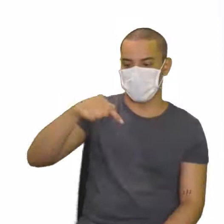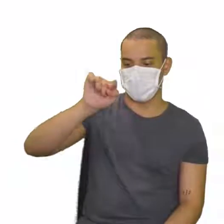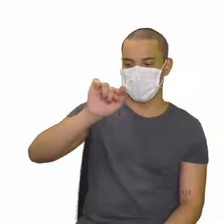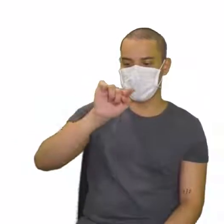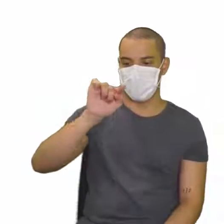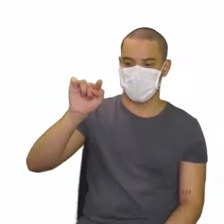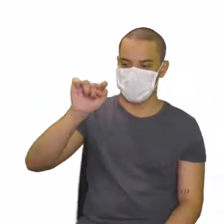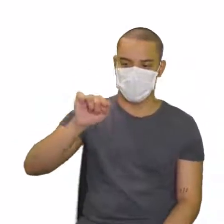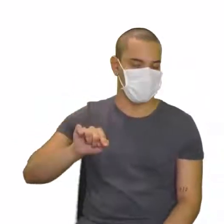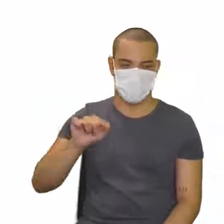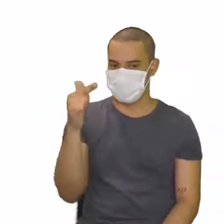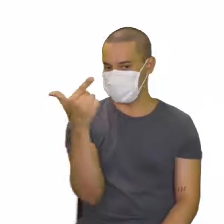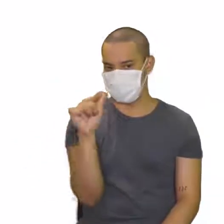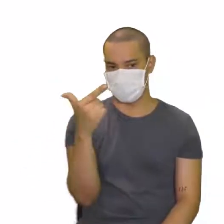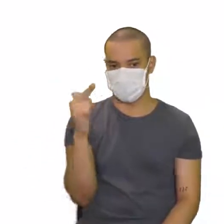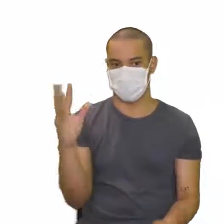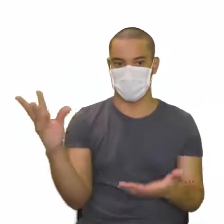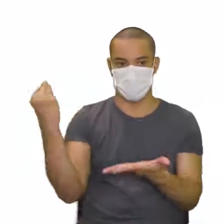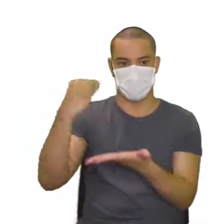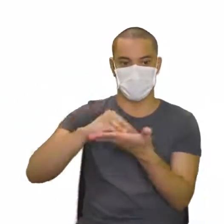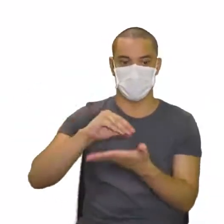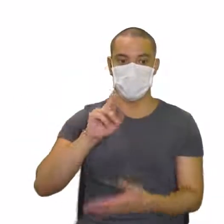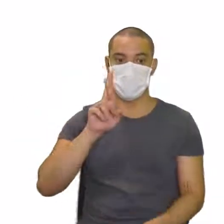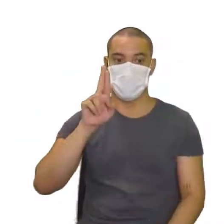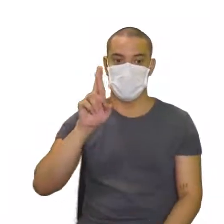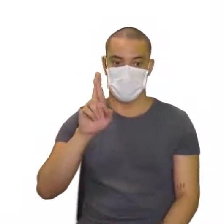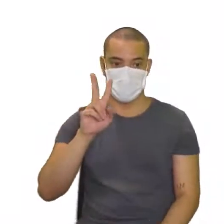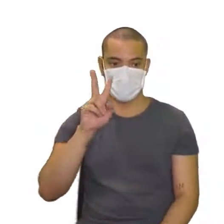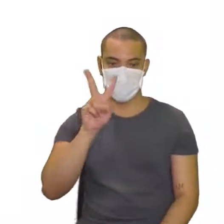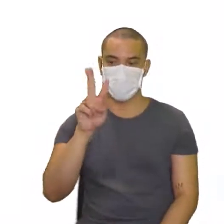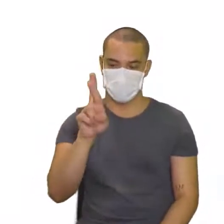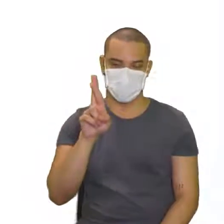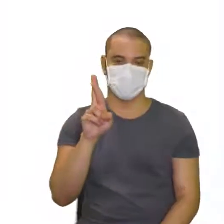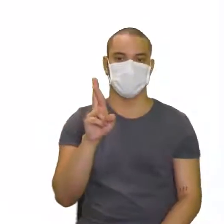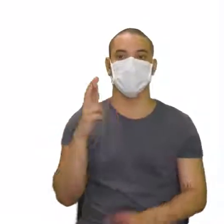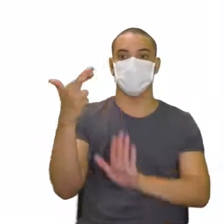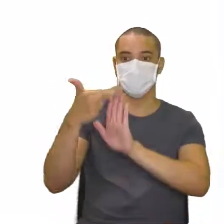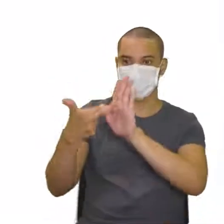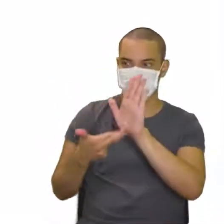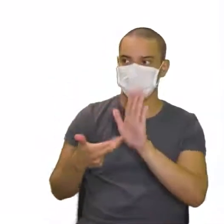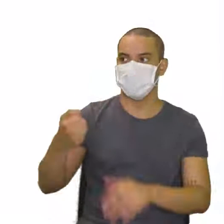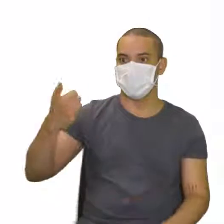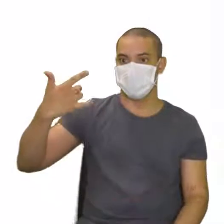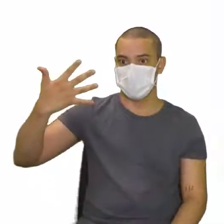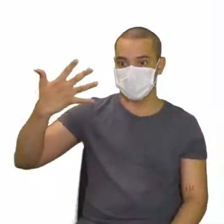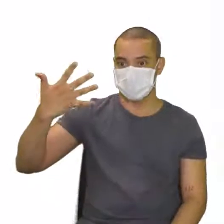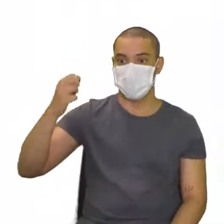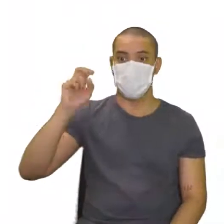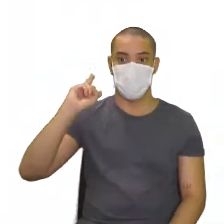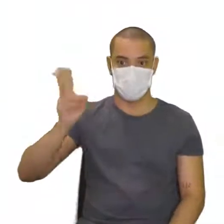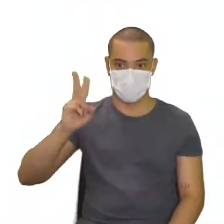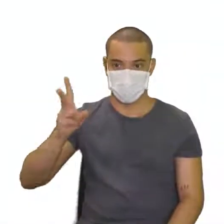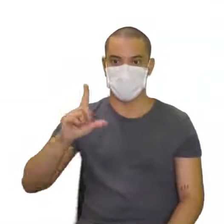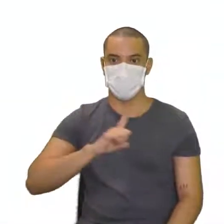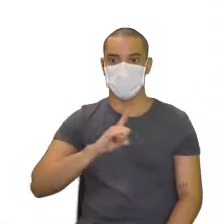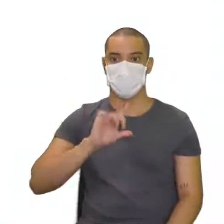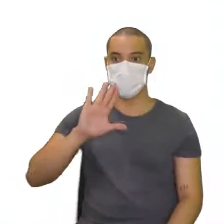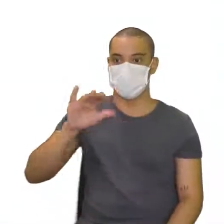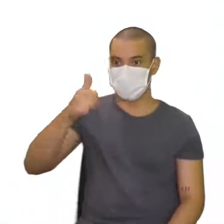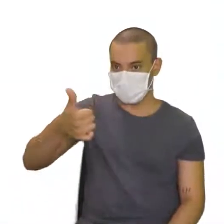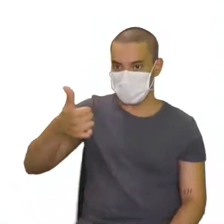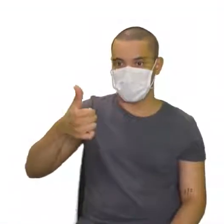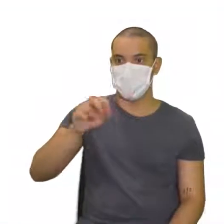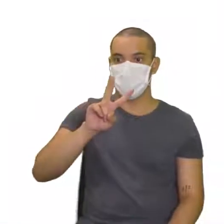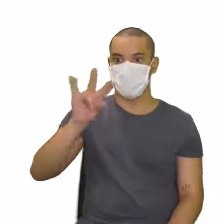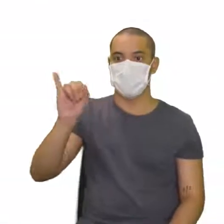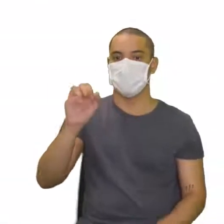fórmula. Aí você vai fazer o mesmo processo. Pela regra da mão direita ali, vocês podem ver que a corrente no fio 1, o campo